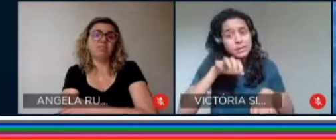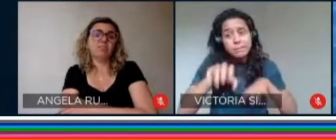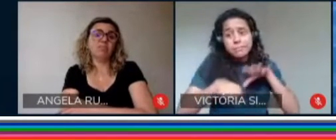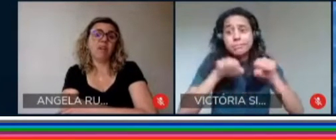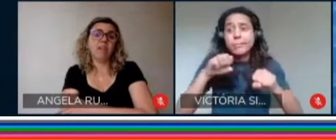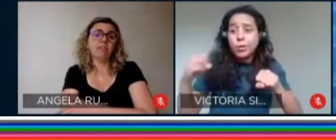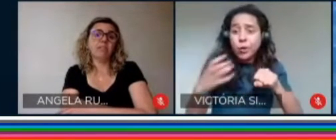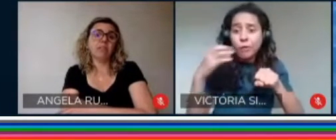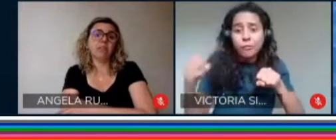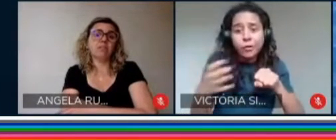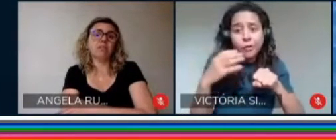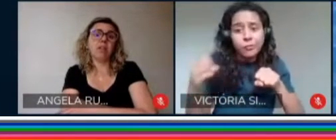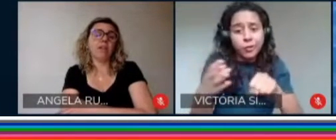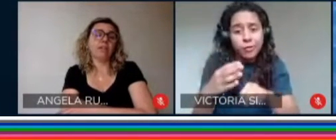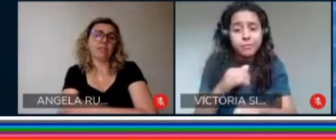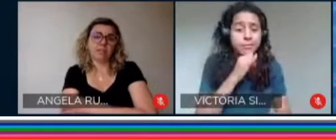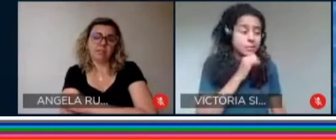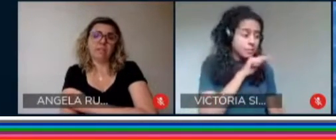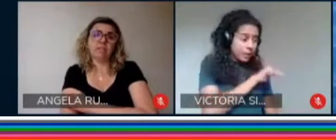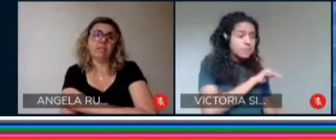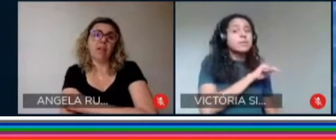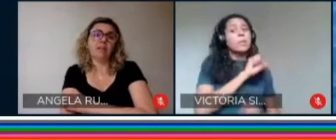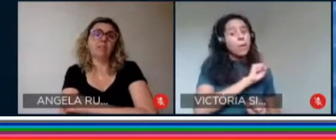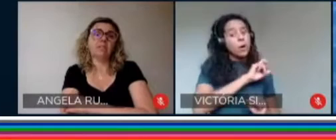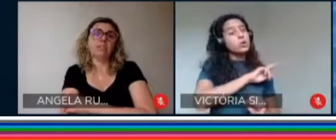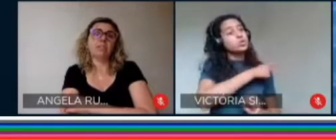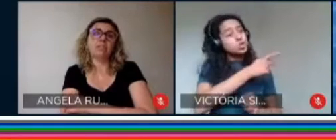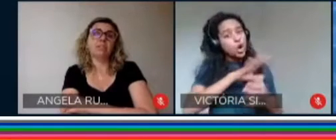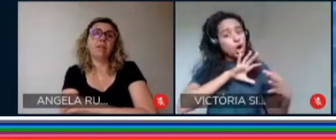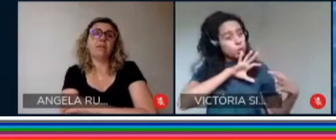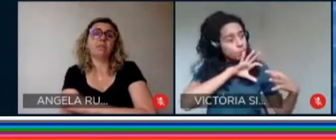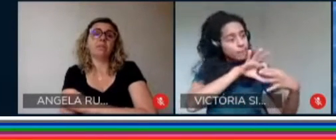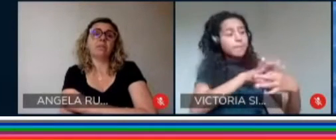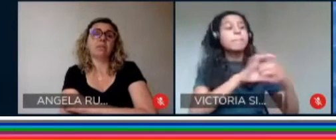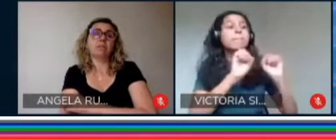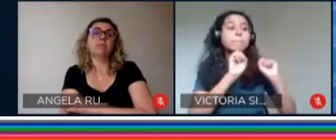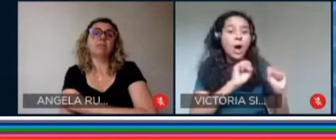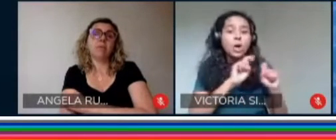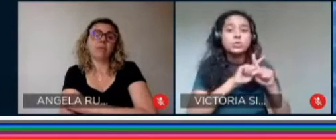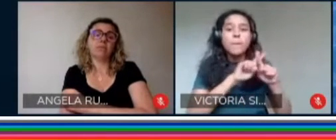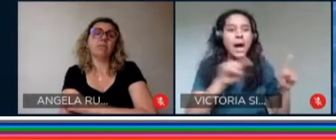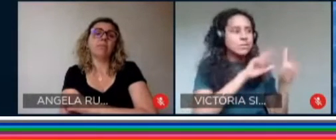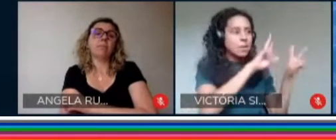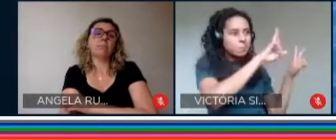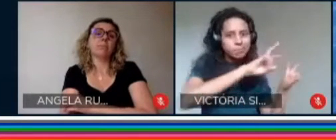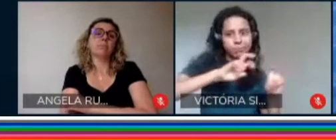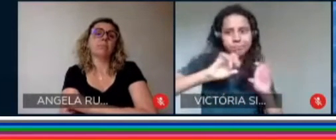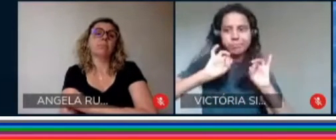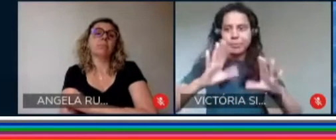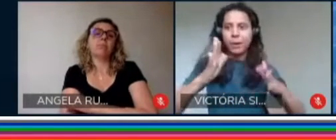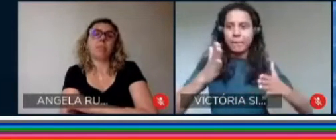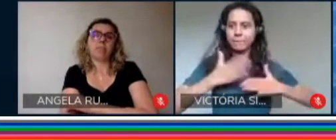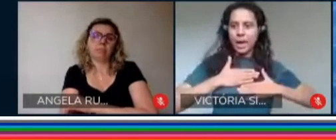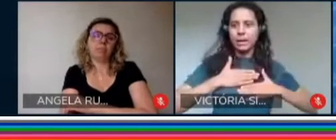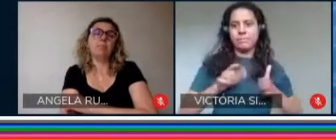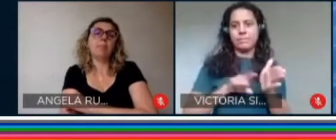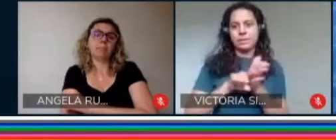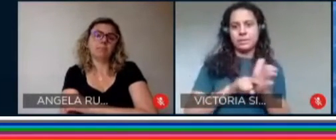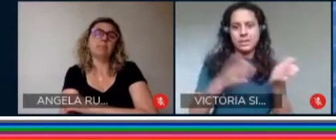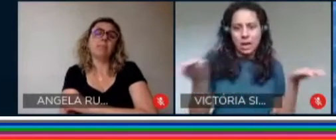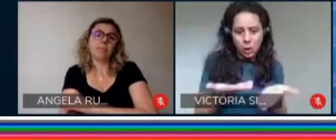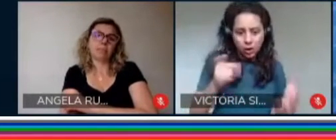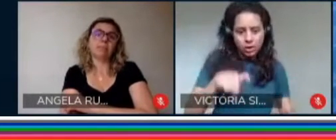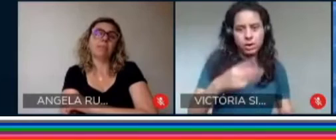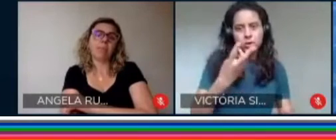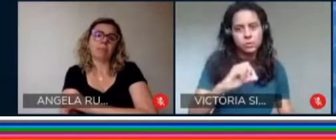mas não quer dizer que as situações continuam se aplicando até o momento da minha pesquisa, né? Não invalidando estudos antigos, mas às vezes